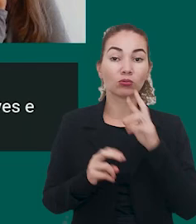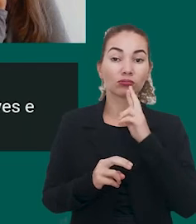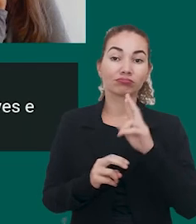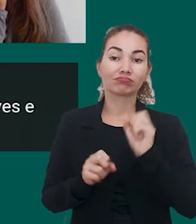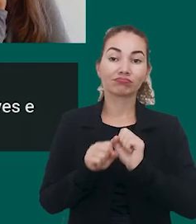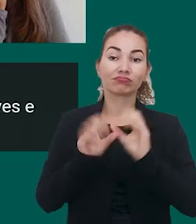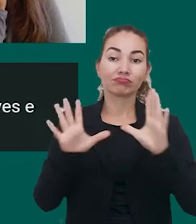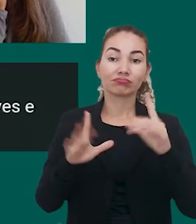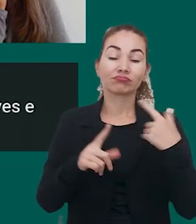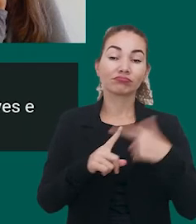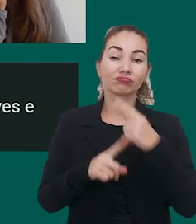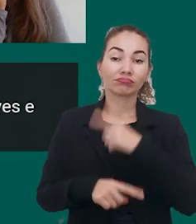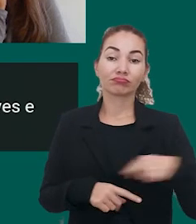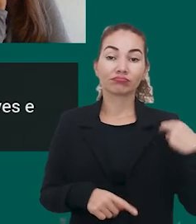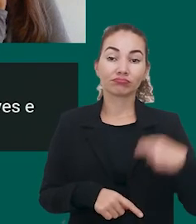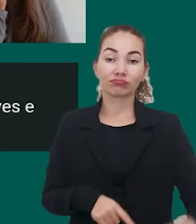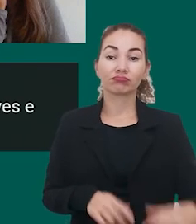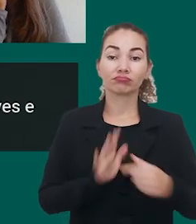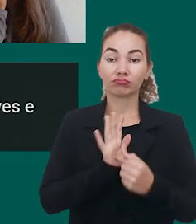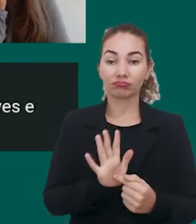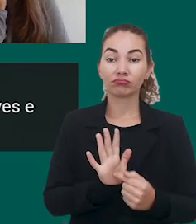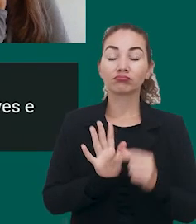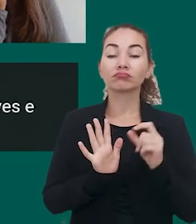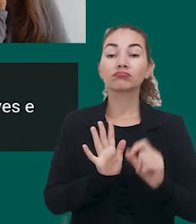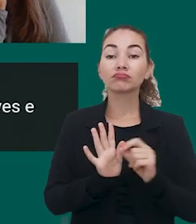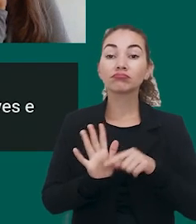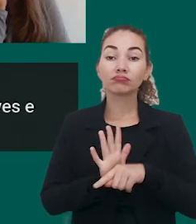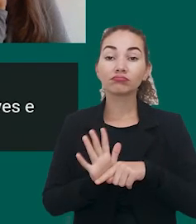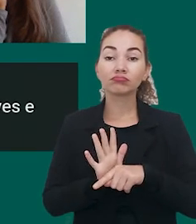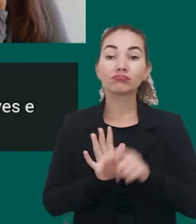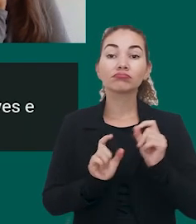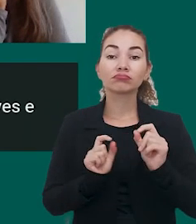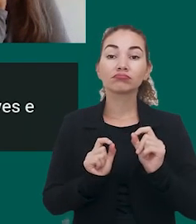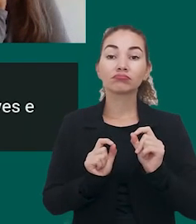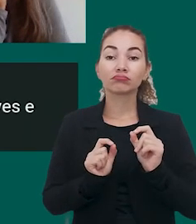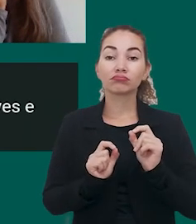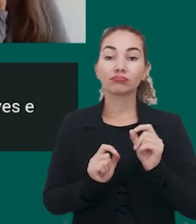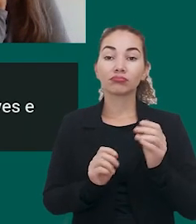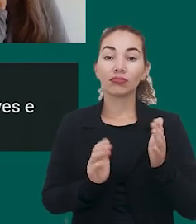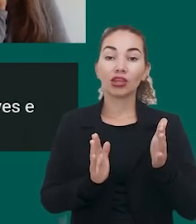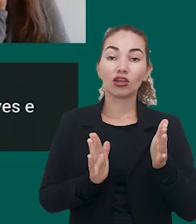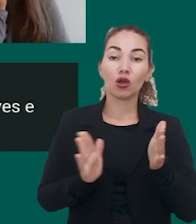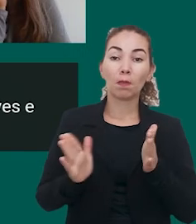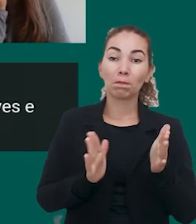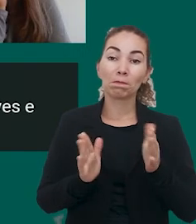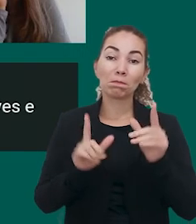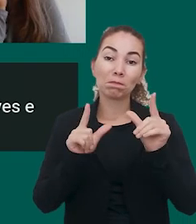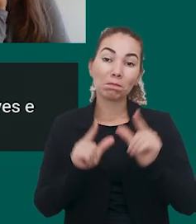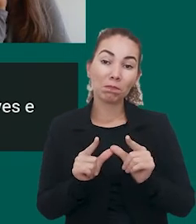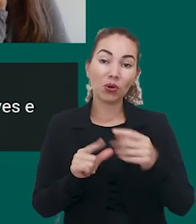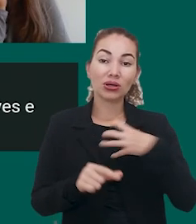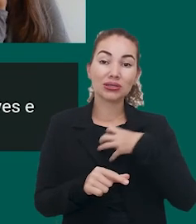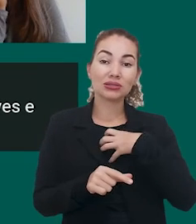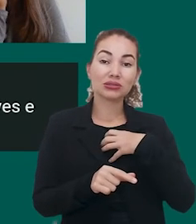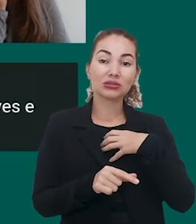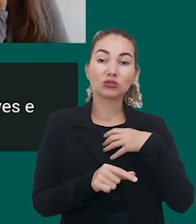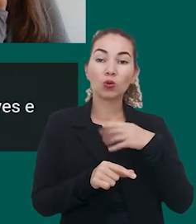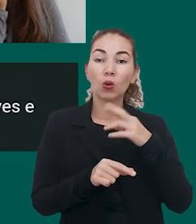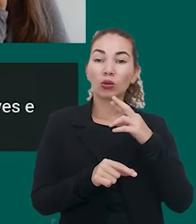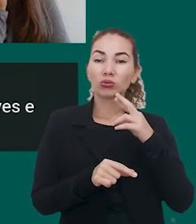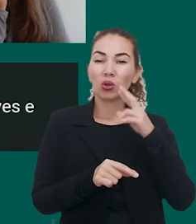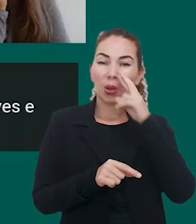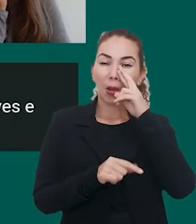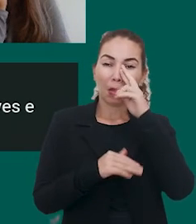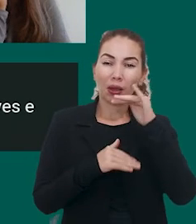porque a vacina Coronavac, nos seus estudos de fase 3, eles incluíram poucos casos graves, tá? Se eu não me engano, foram